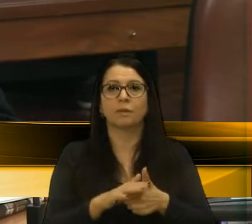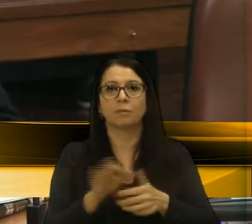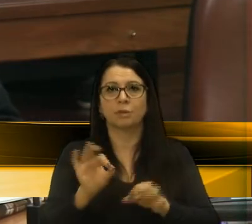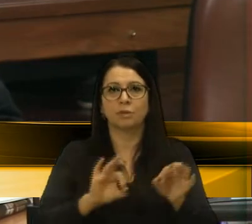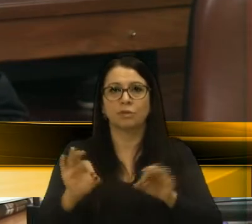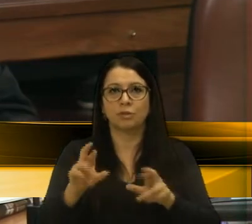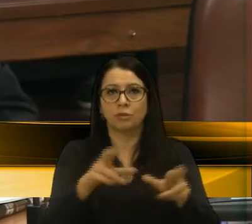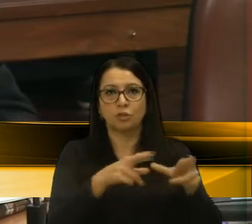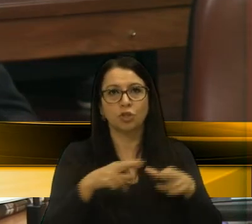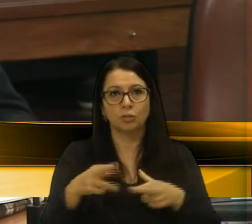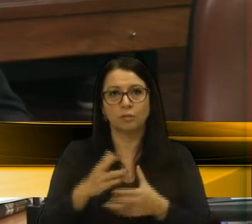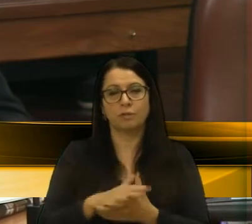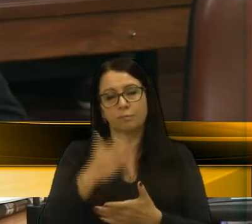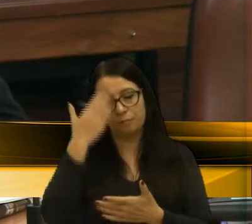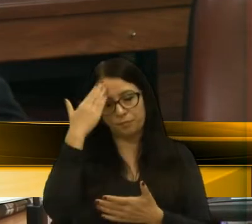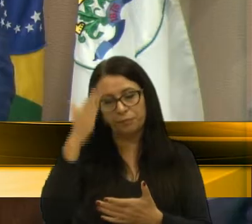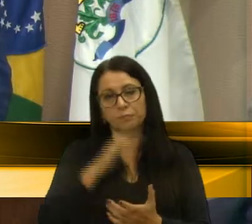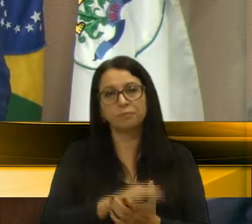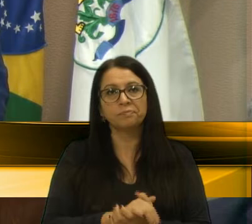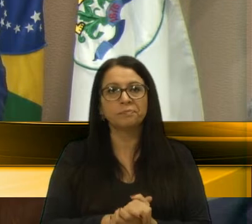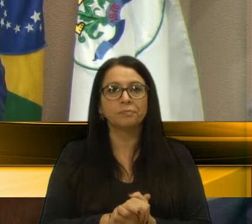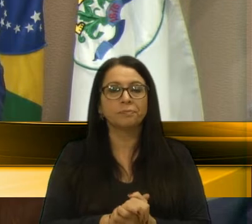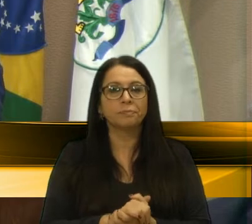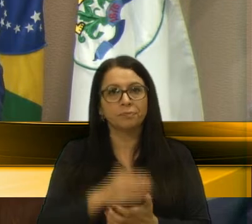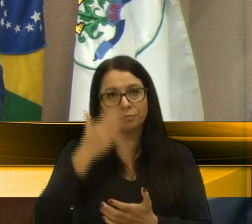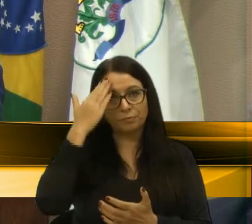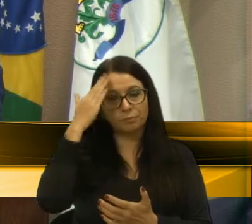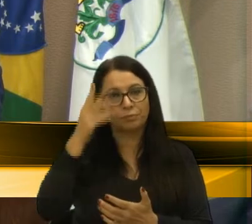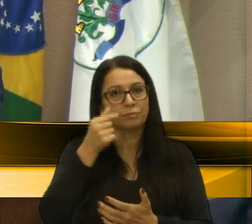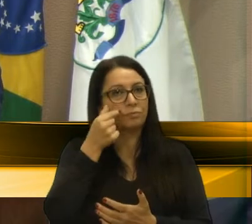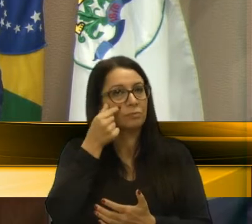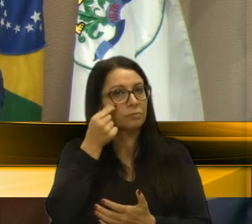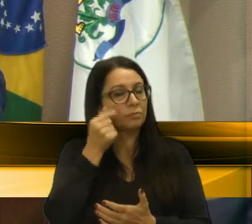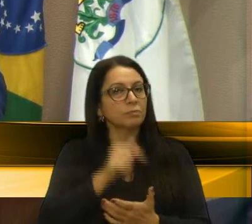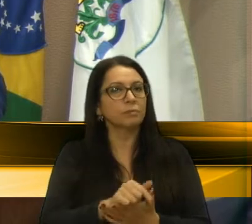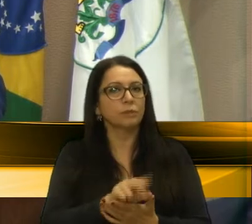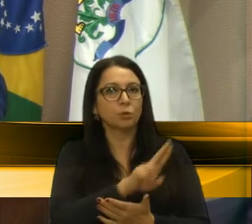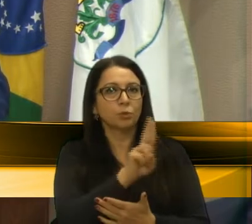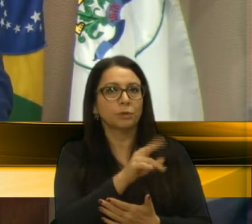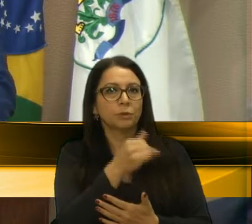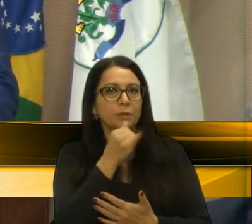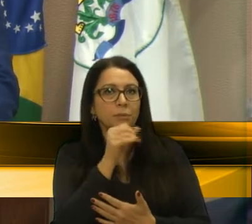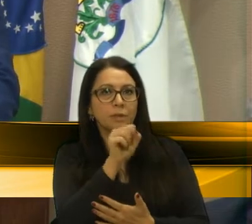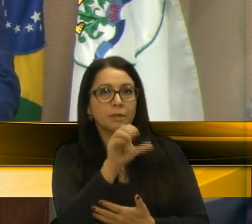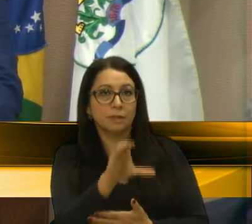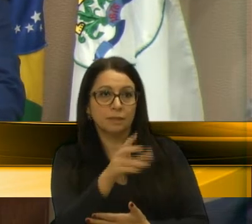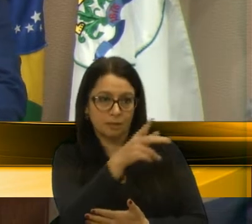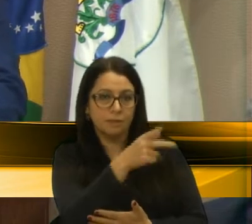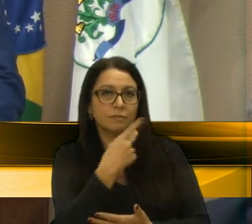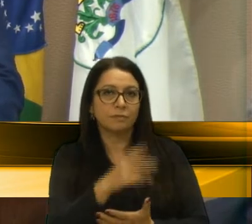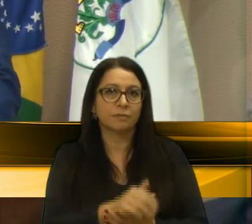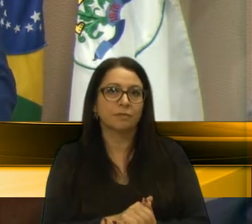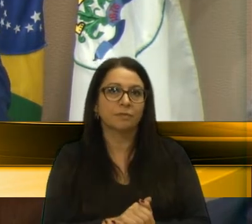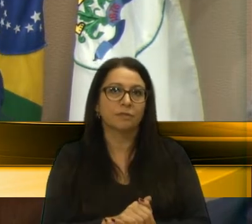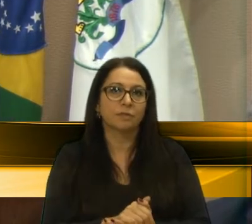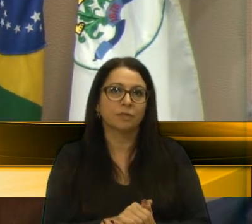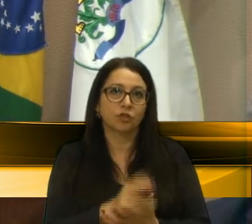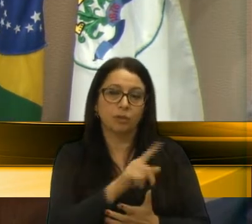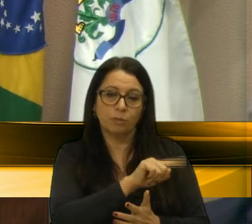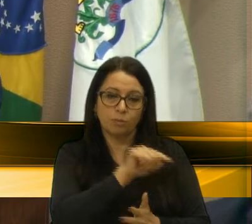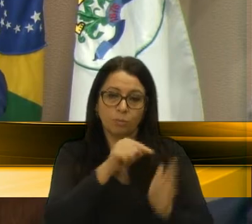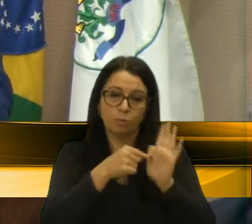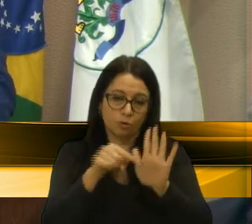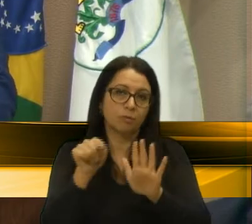planejamento regional. Obrigado. Muito obrigado, vereador Eloy. Eu ia utilizar o exemplo de Santa Catarina, que o senhor já trouxe